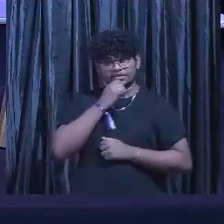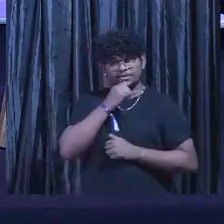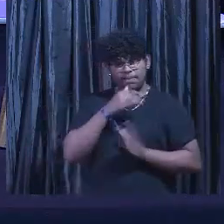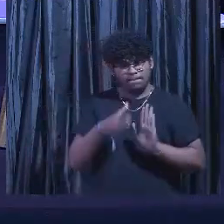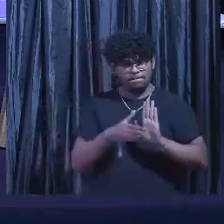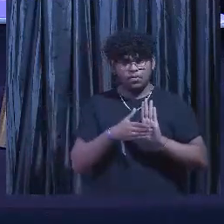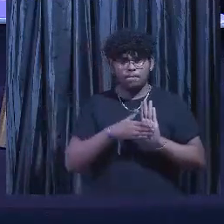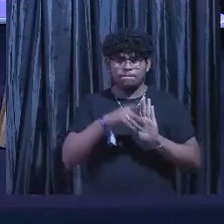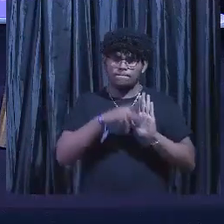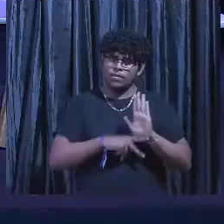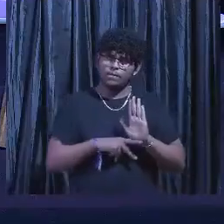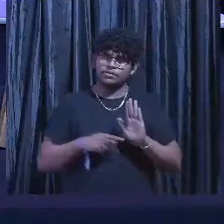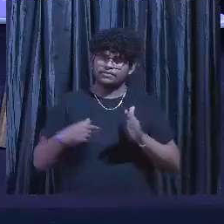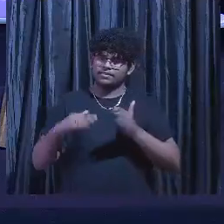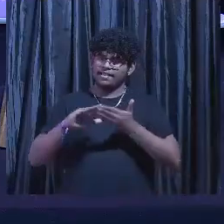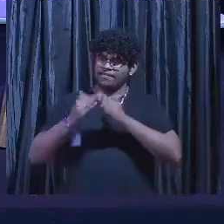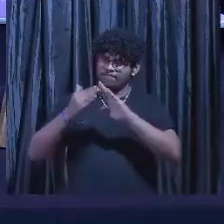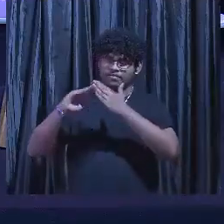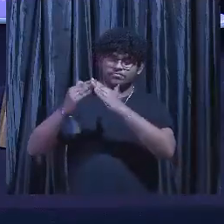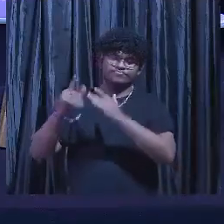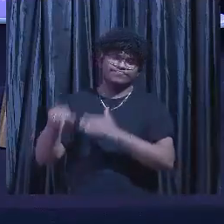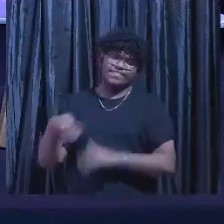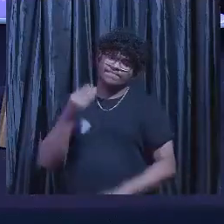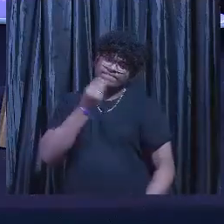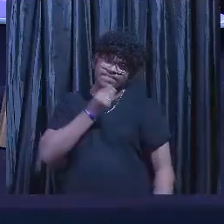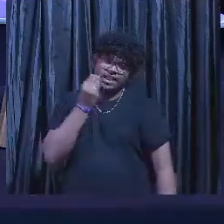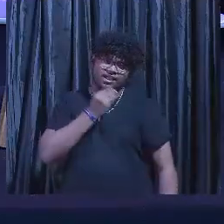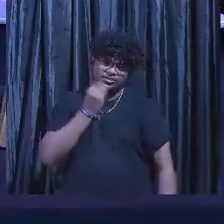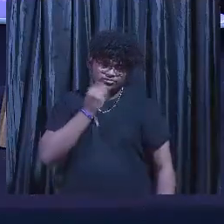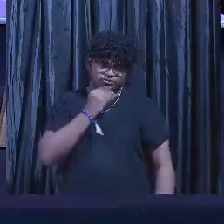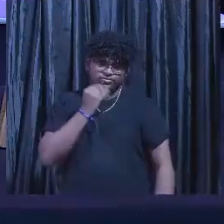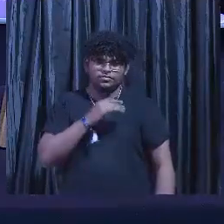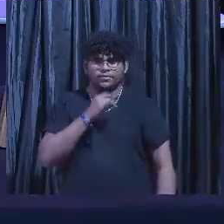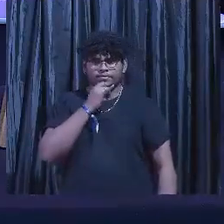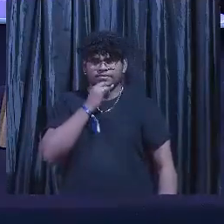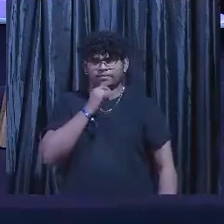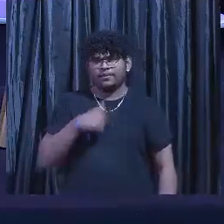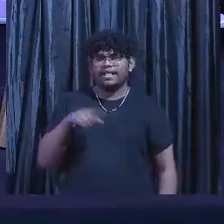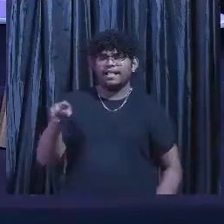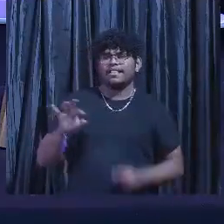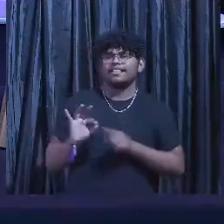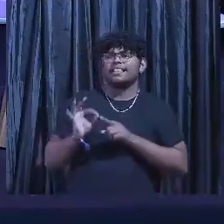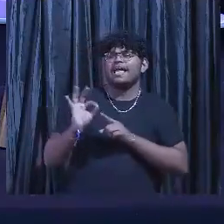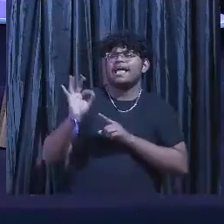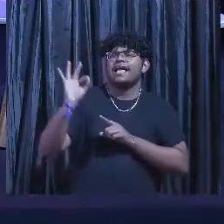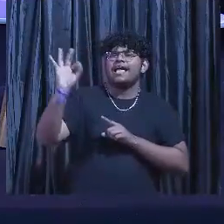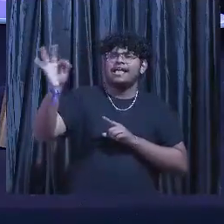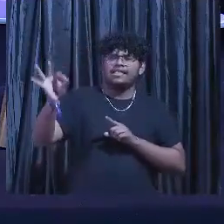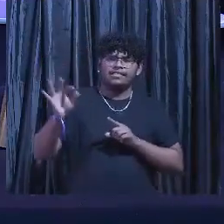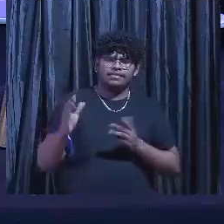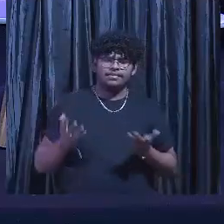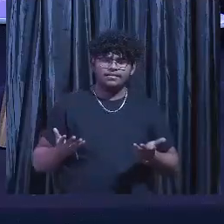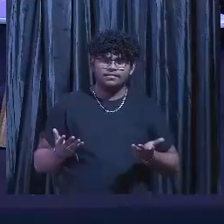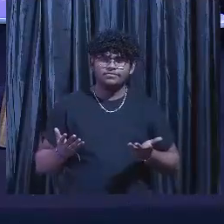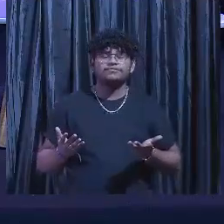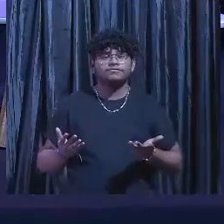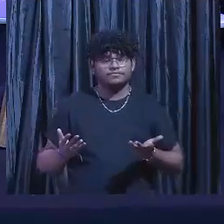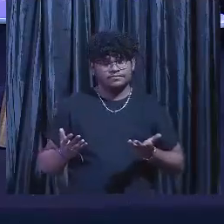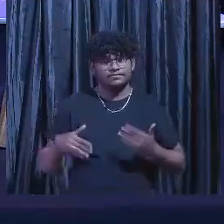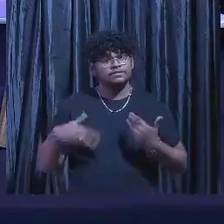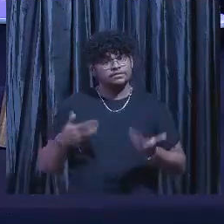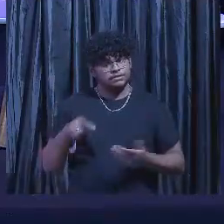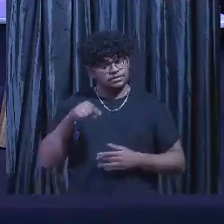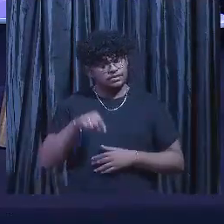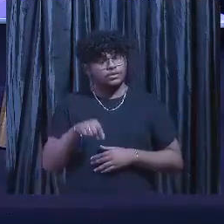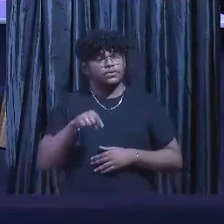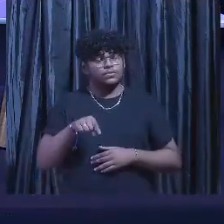muito frágeis, né? A galera sempre fala, putz, os projetos lá na ponta, as pessoas lá na ponta, e isso, de alguma